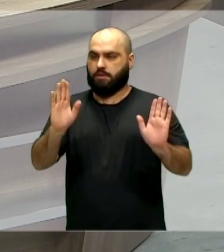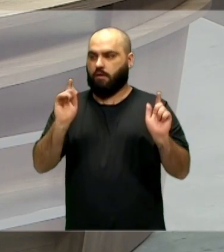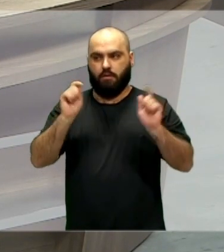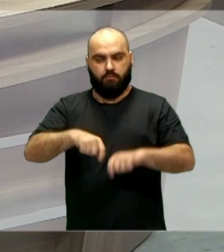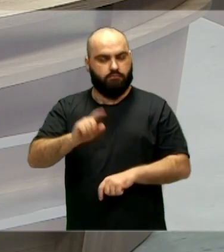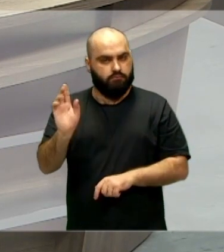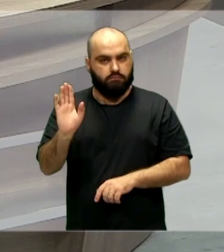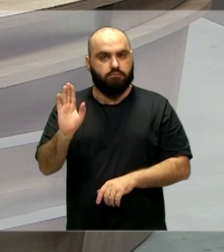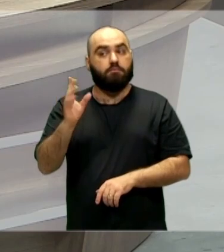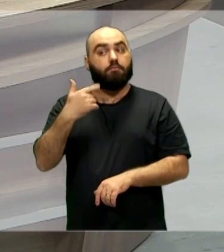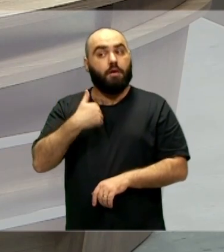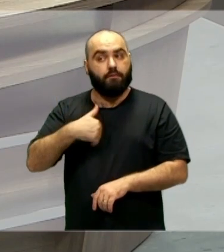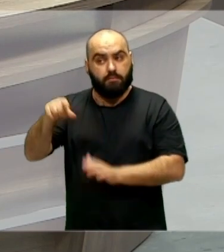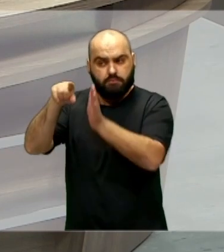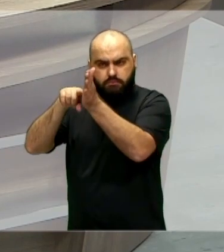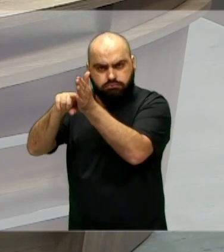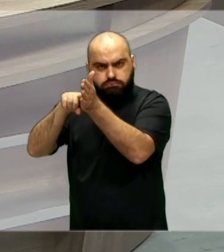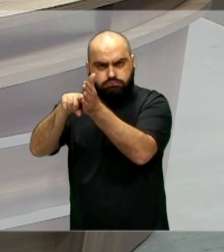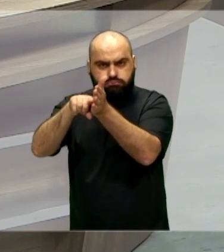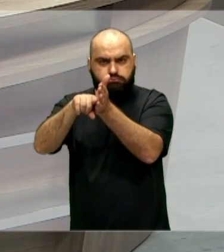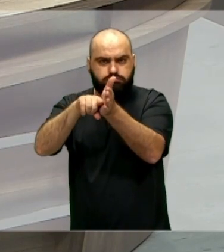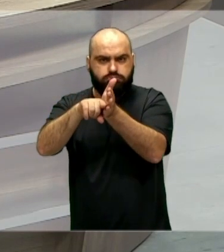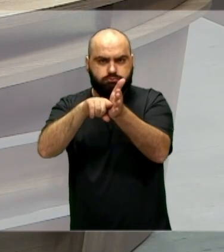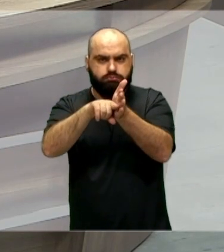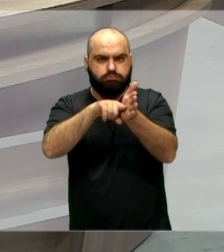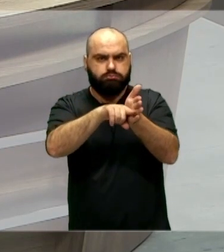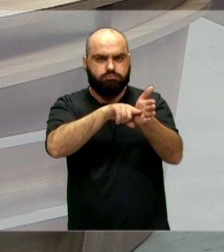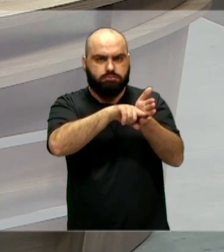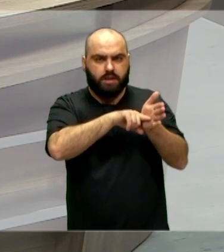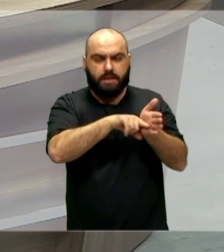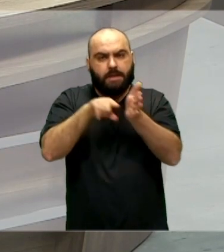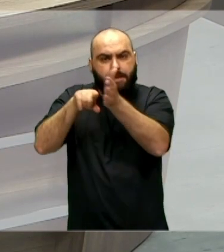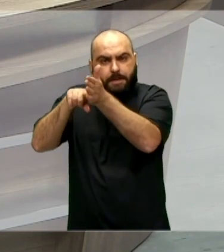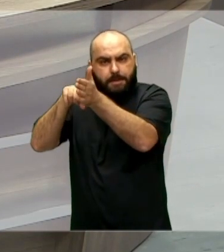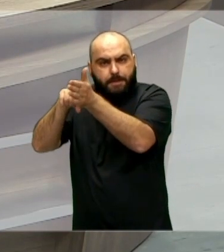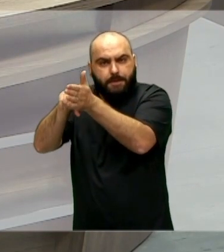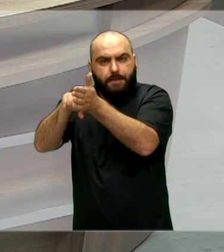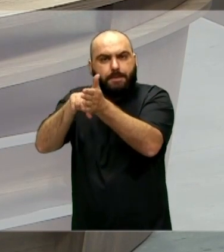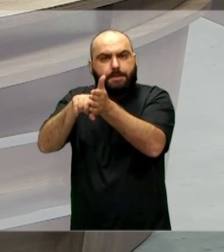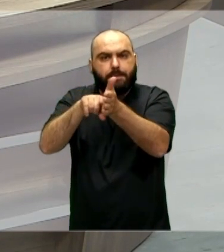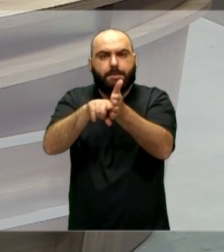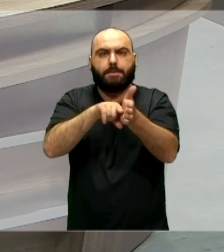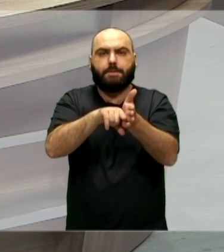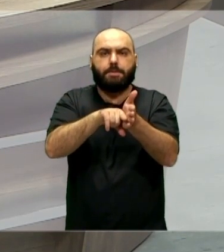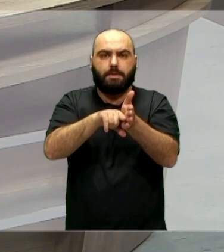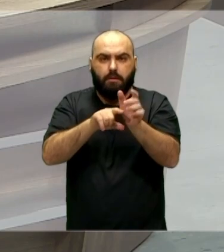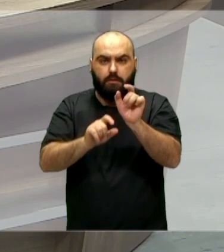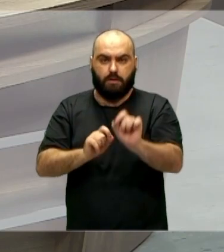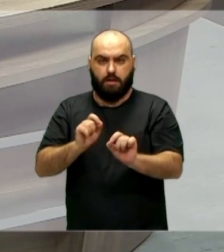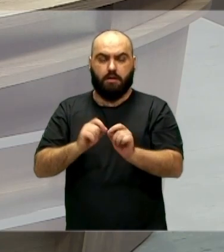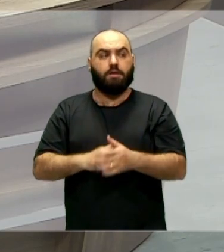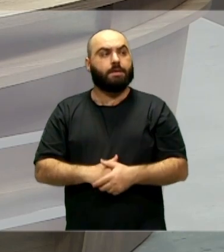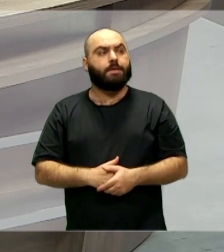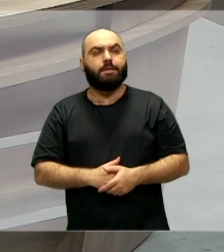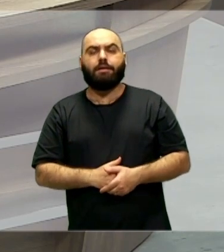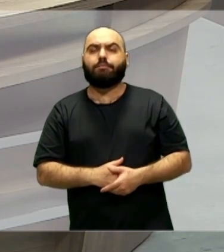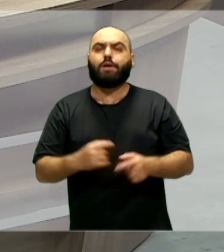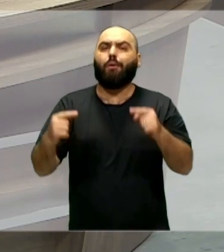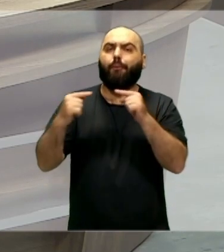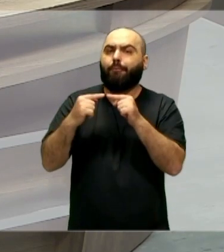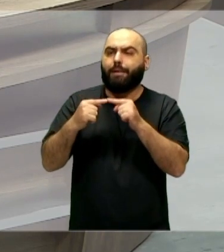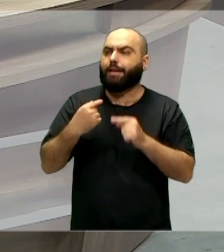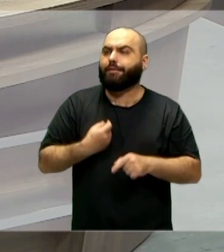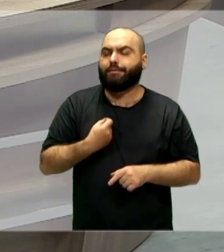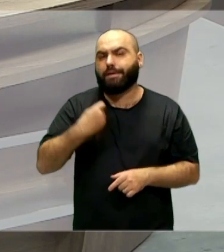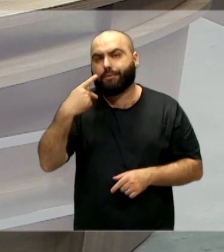processo. Uma coisa interessante da gente perguntar sempre é, pessoa, o que você acha que combina contigo?